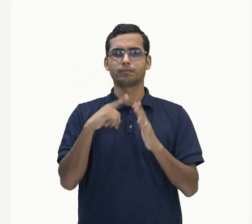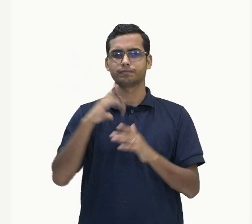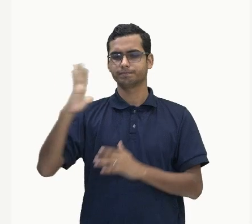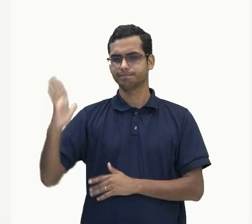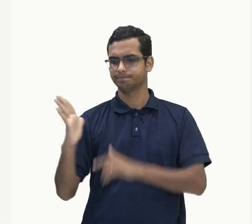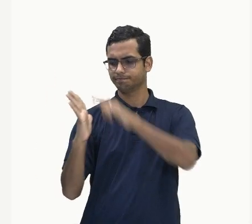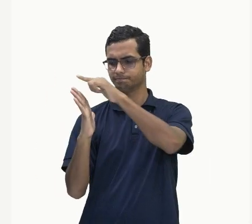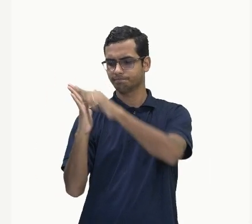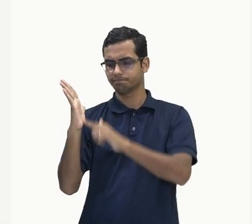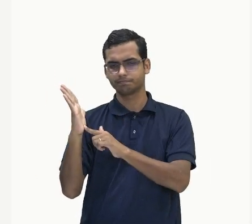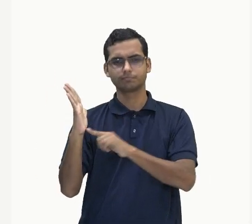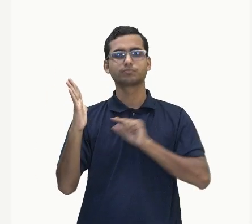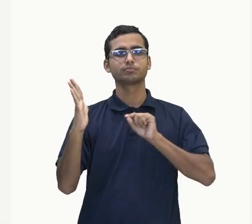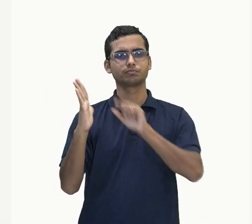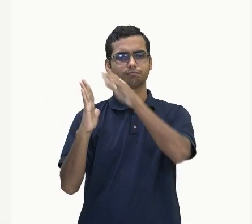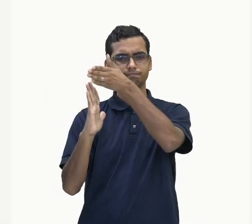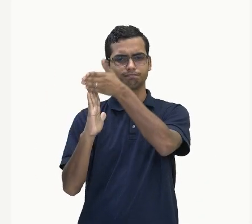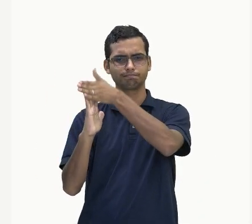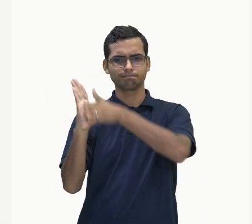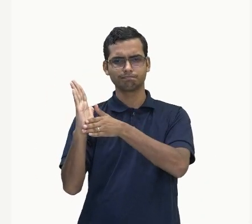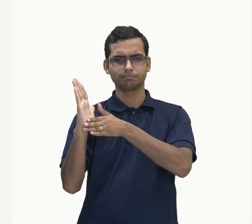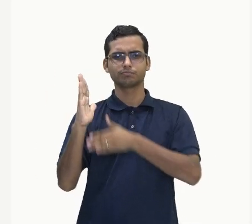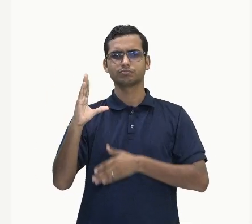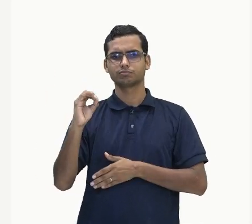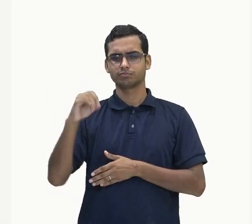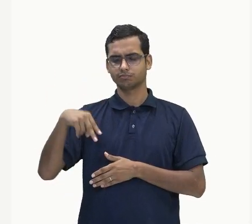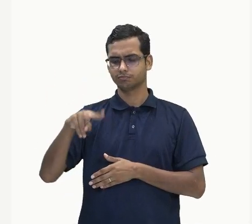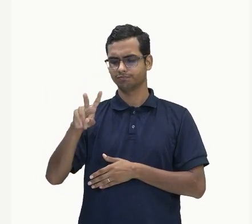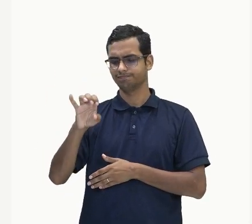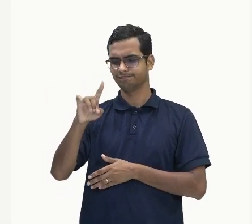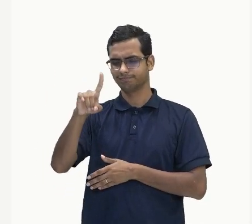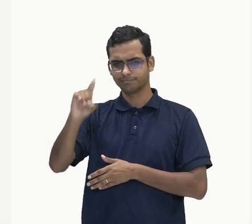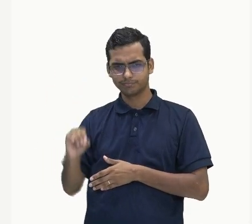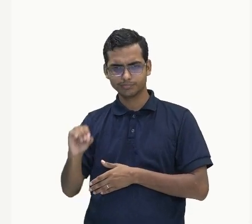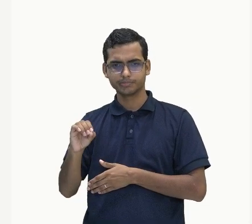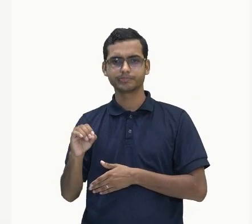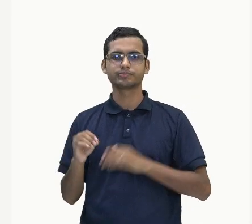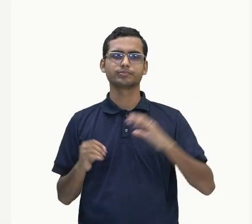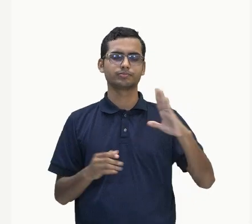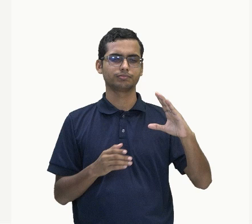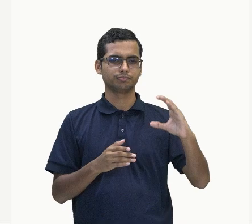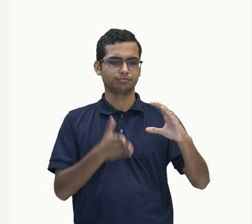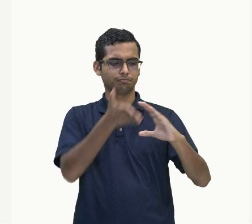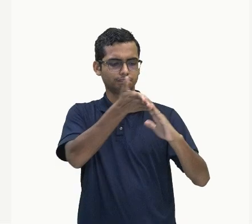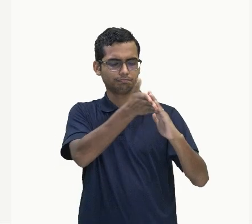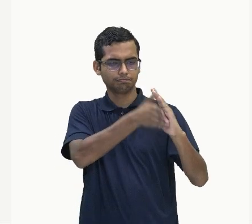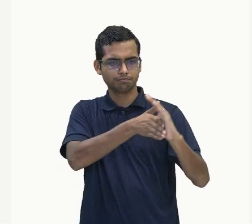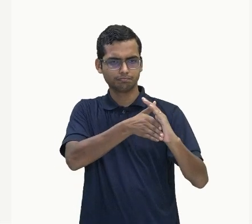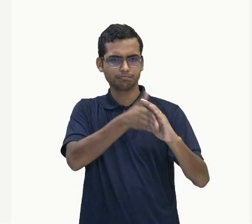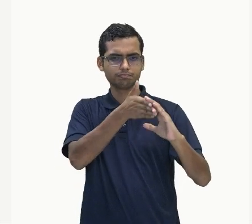Então aí a diferença está na parte refletora para diferenciar entre côncavo e convexo.